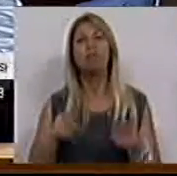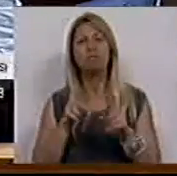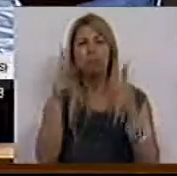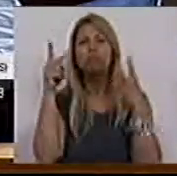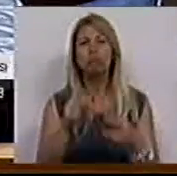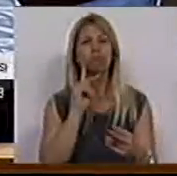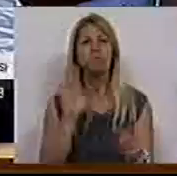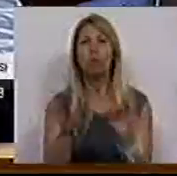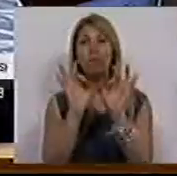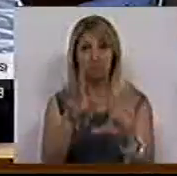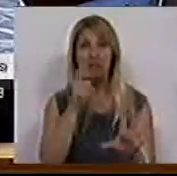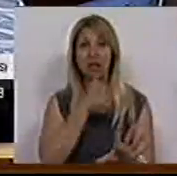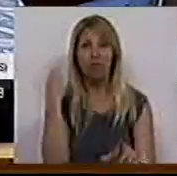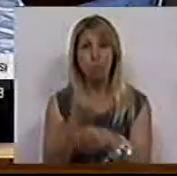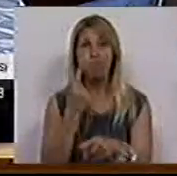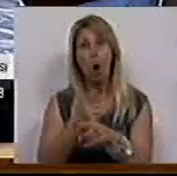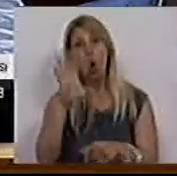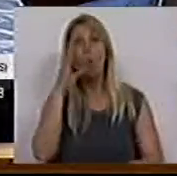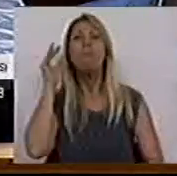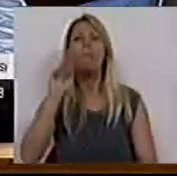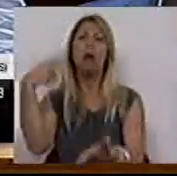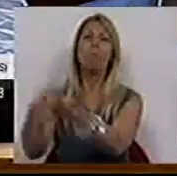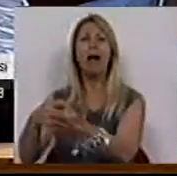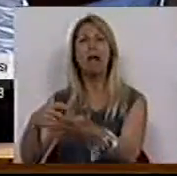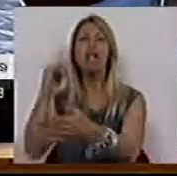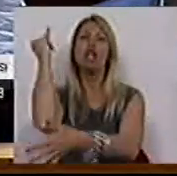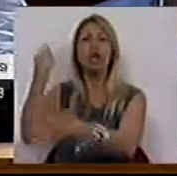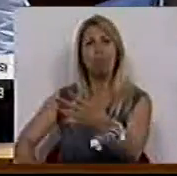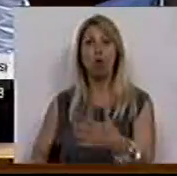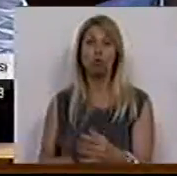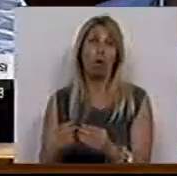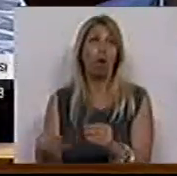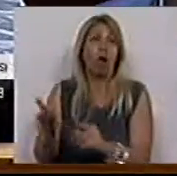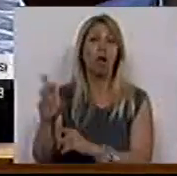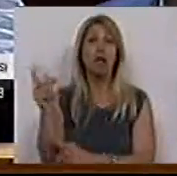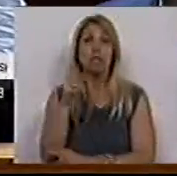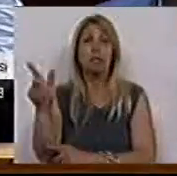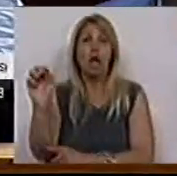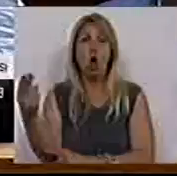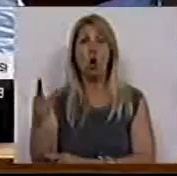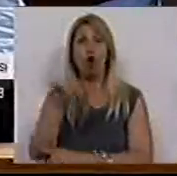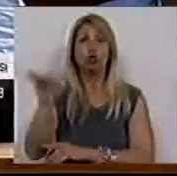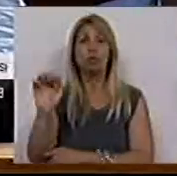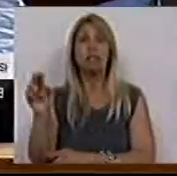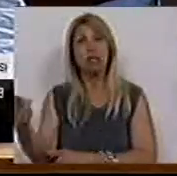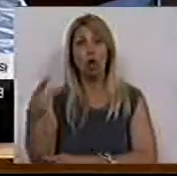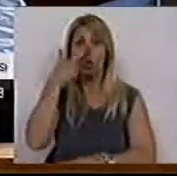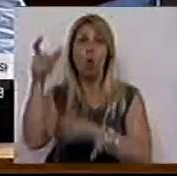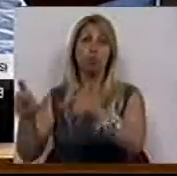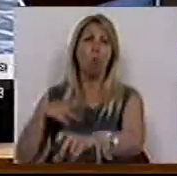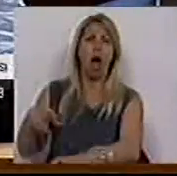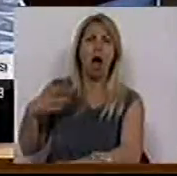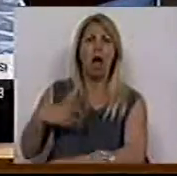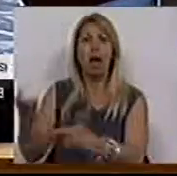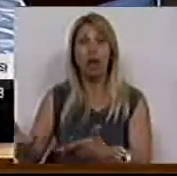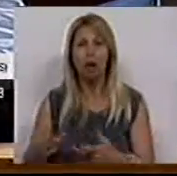mesmos sacrifícios do que quando um banco paga um imposto que é mais 100 euros, mais 200 euros ou uma pessoa mais rica. Os sacrifícios